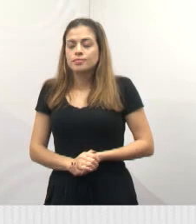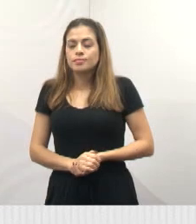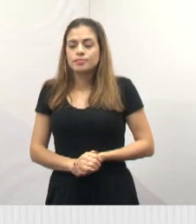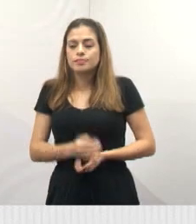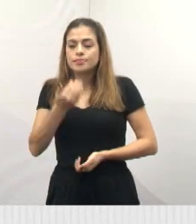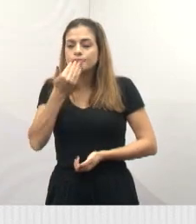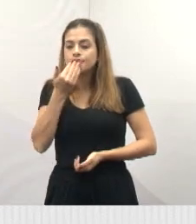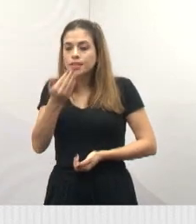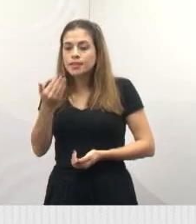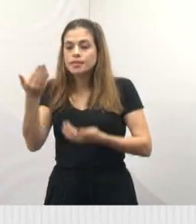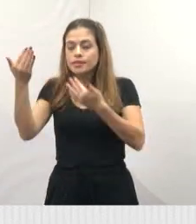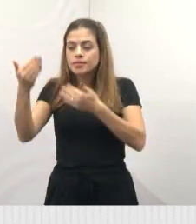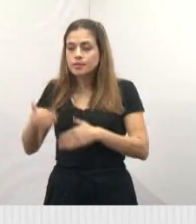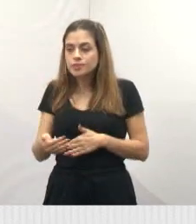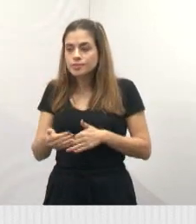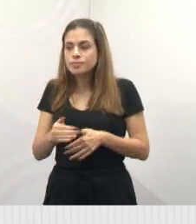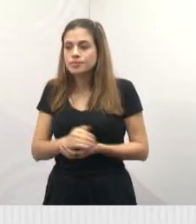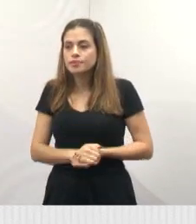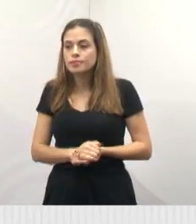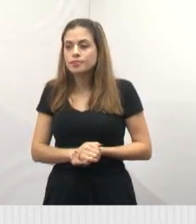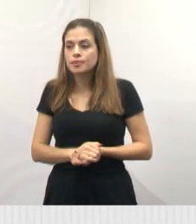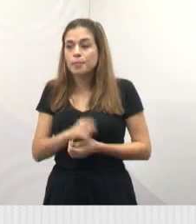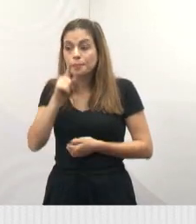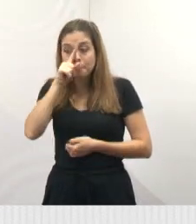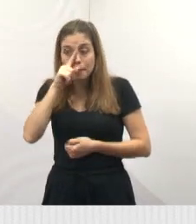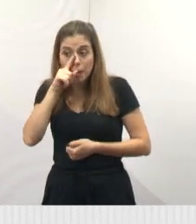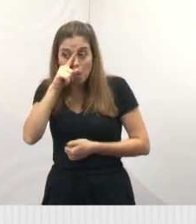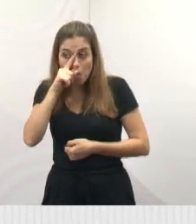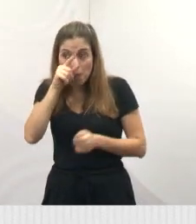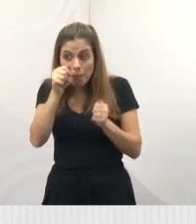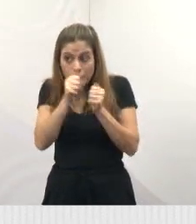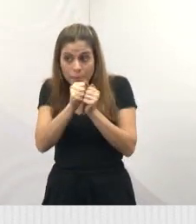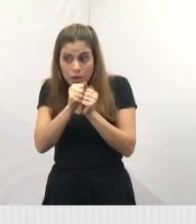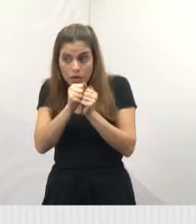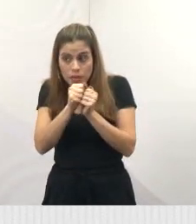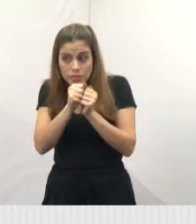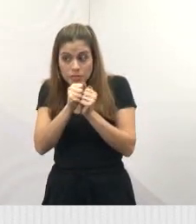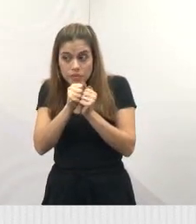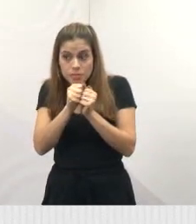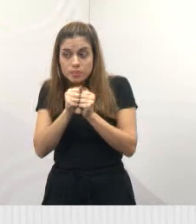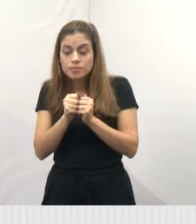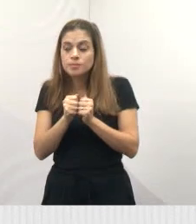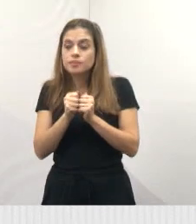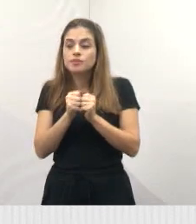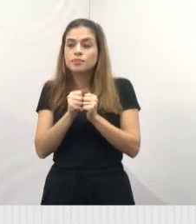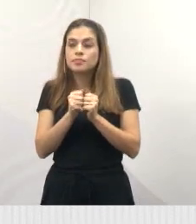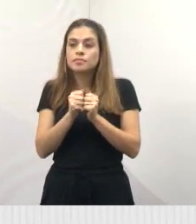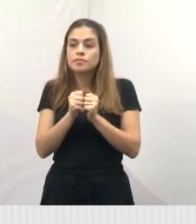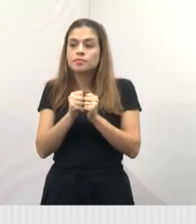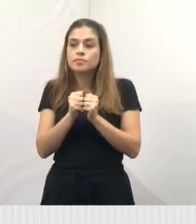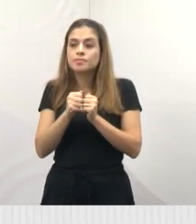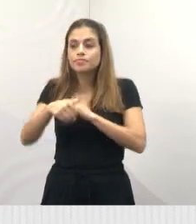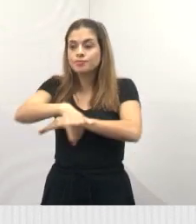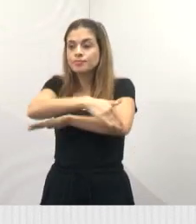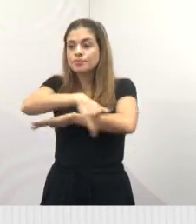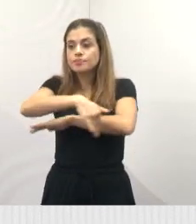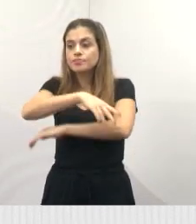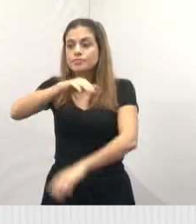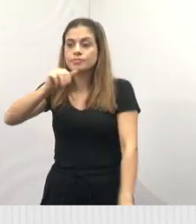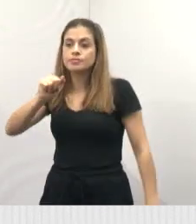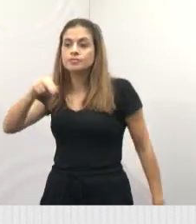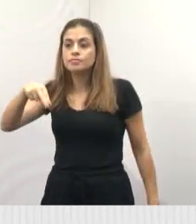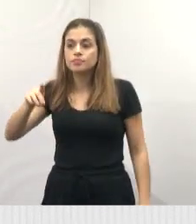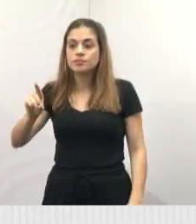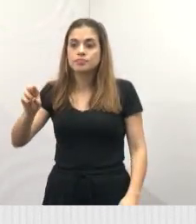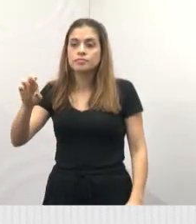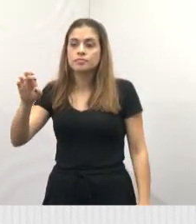pedido atendido aí a respeito de um perigo que estava ali perto do... na Avenida André Franco